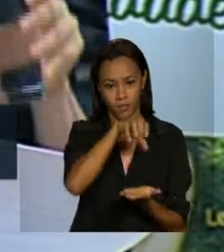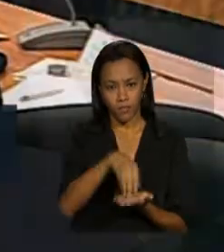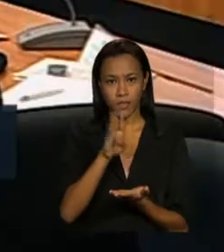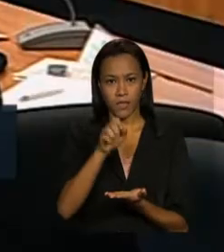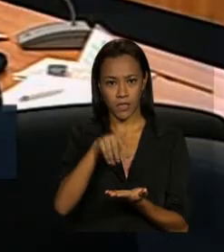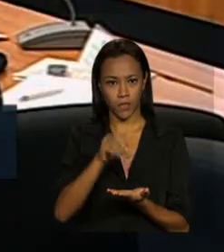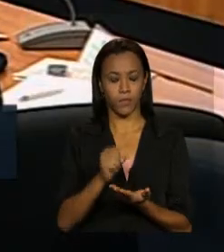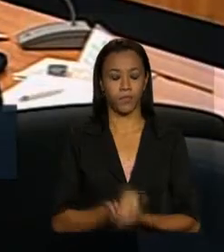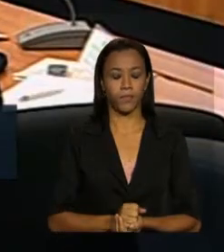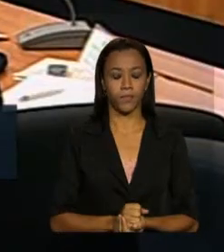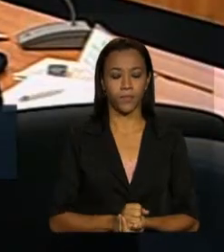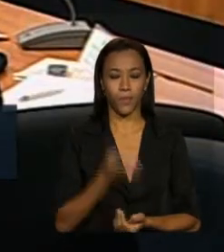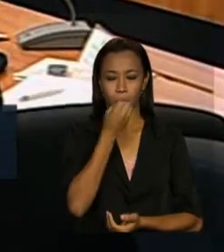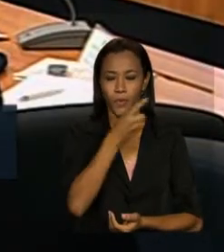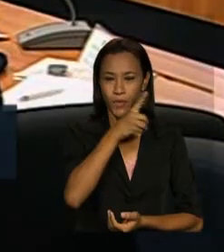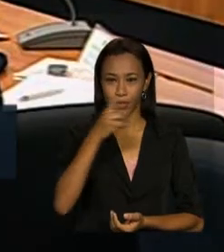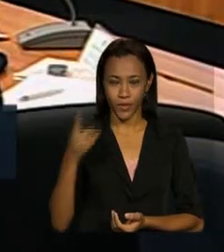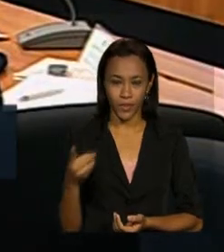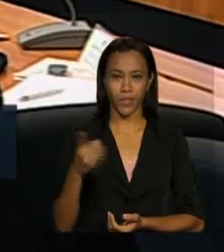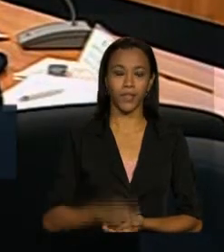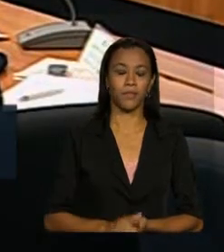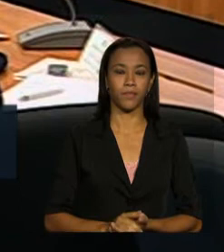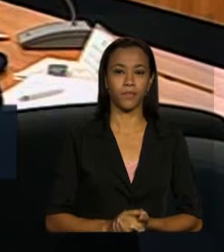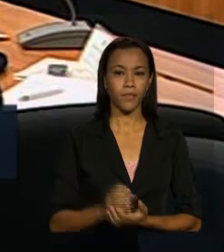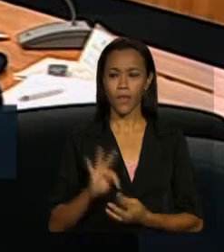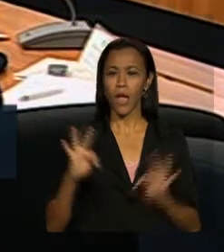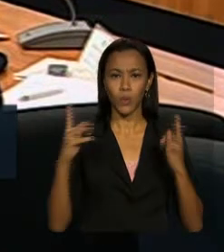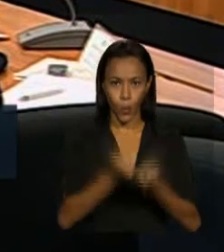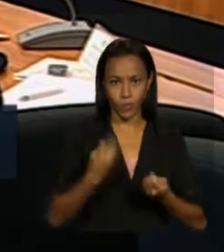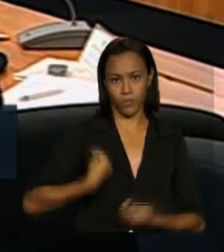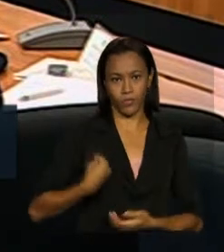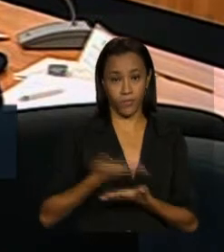favor. Bom dia, ministra. Bom dia a todos e